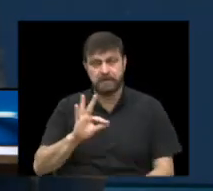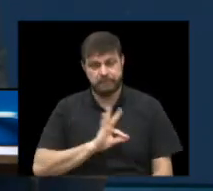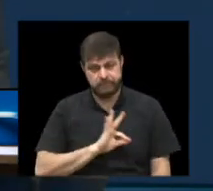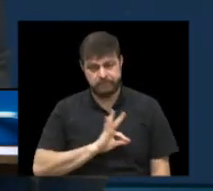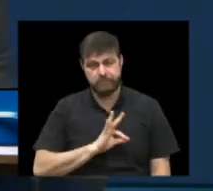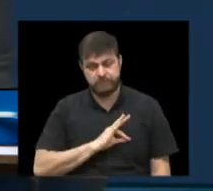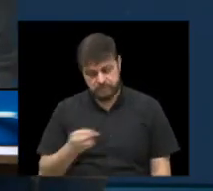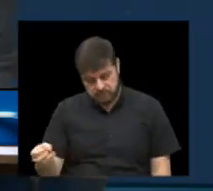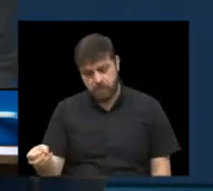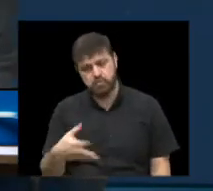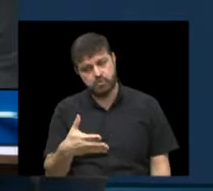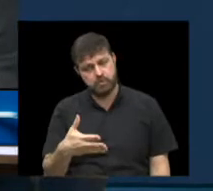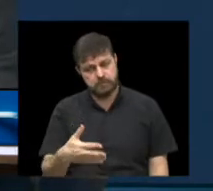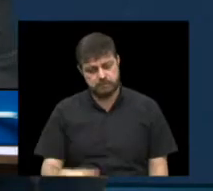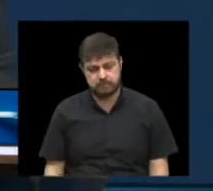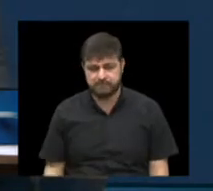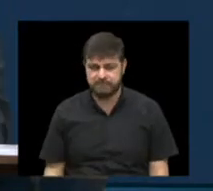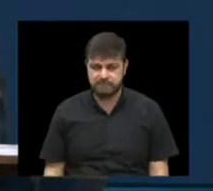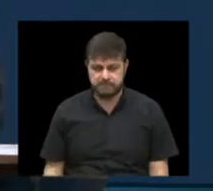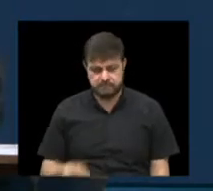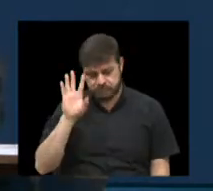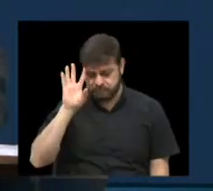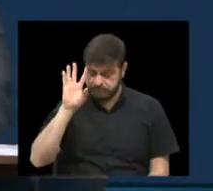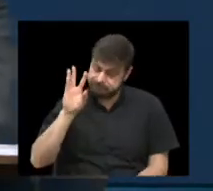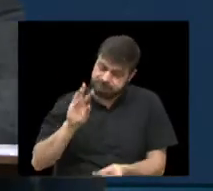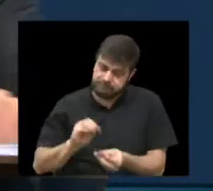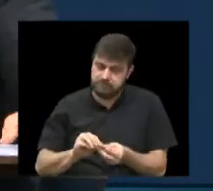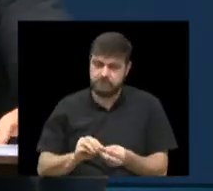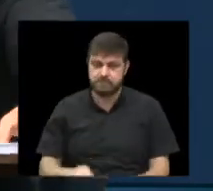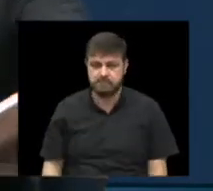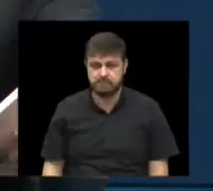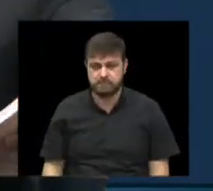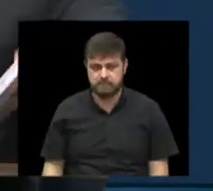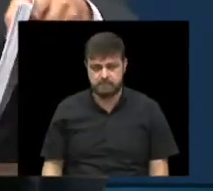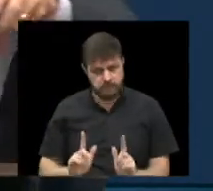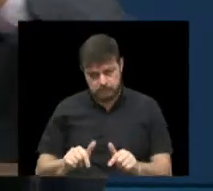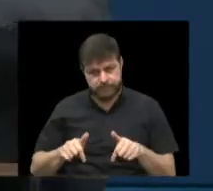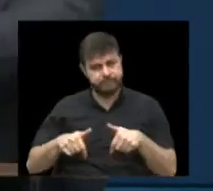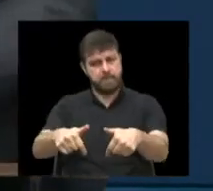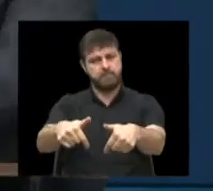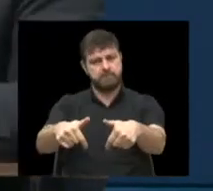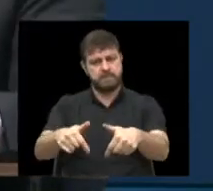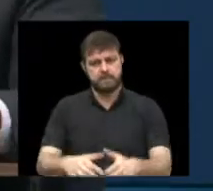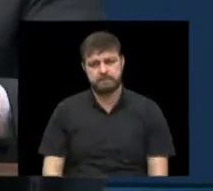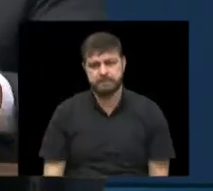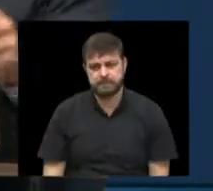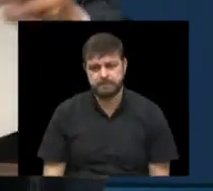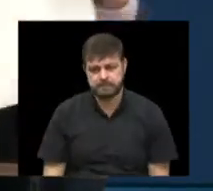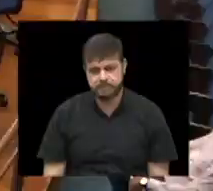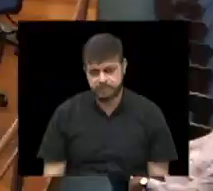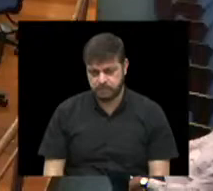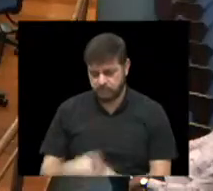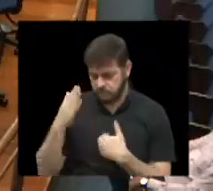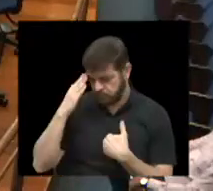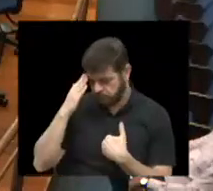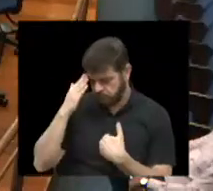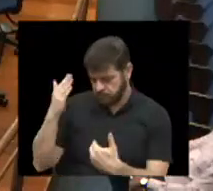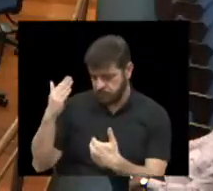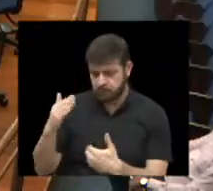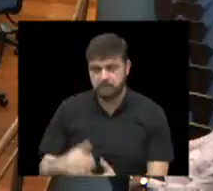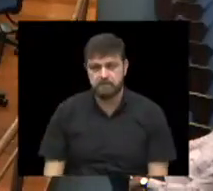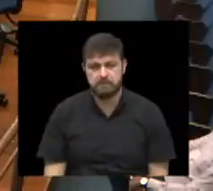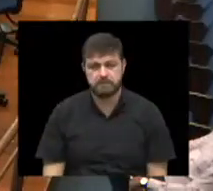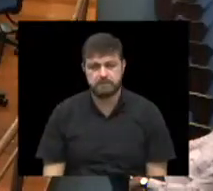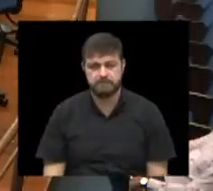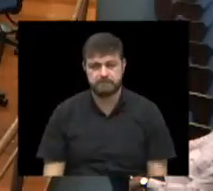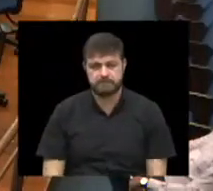Municipal. Senhor Presidente, era esse o meu registro e vamos em frente. Agradeço o vereador